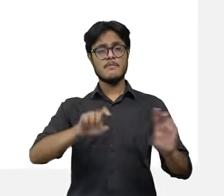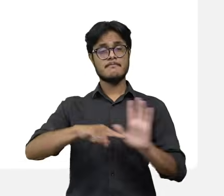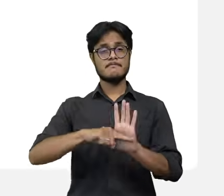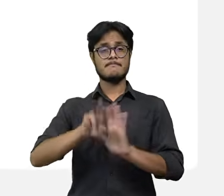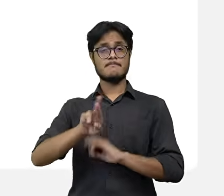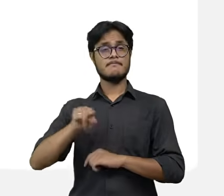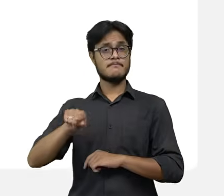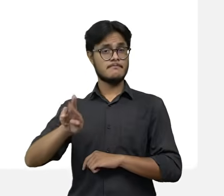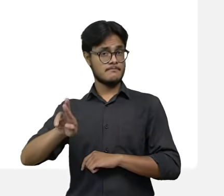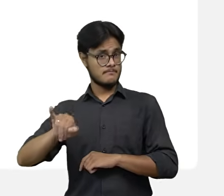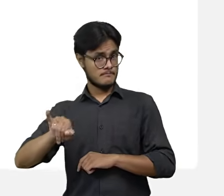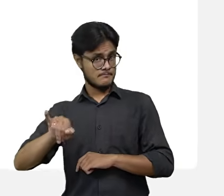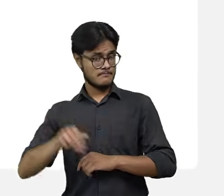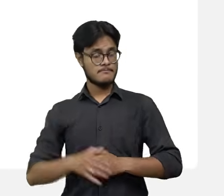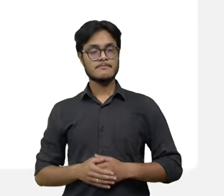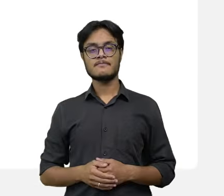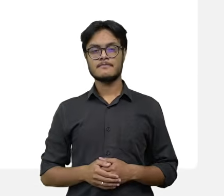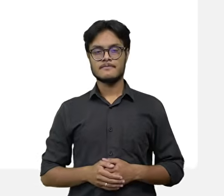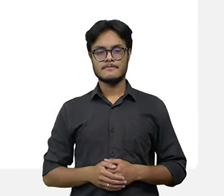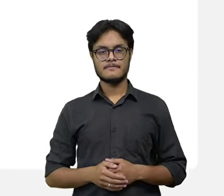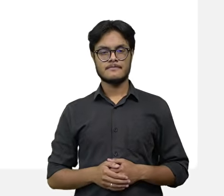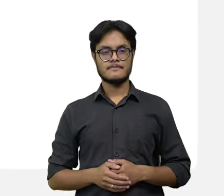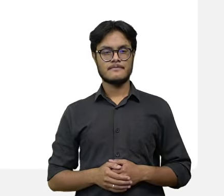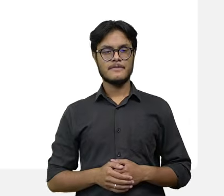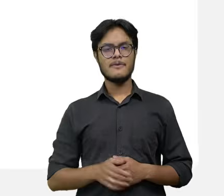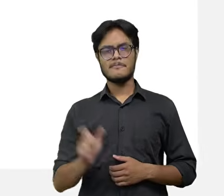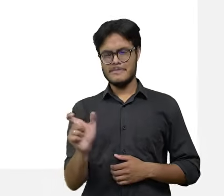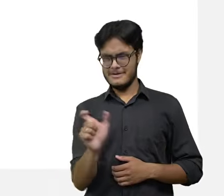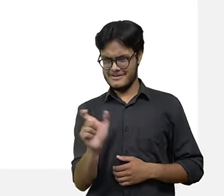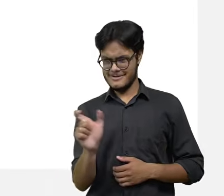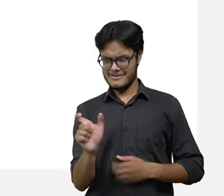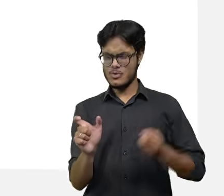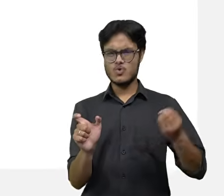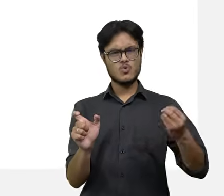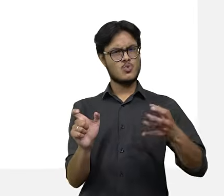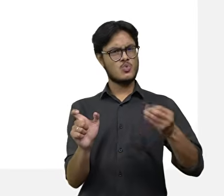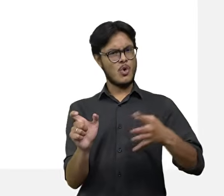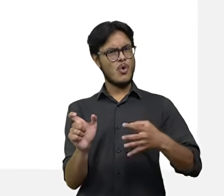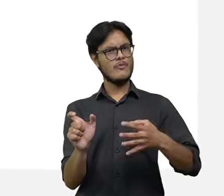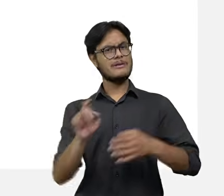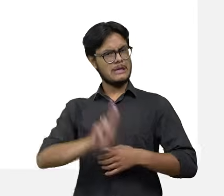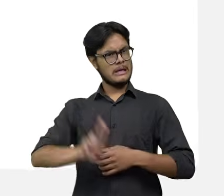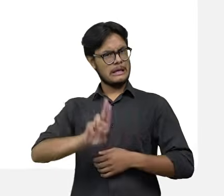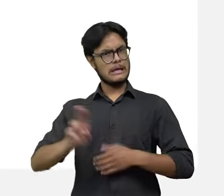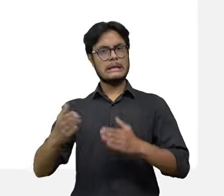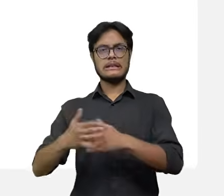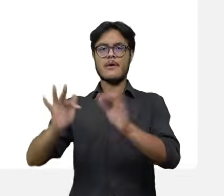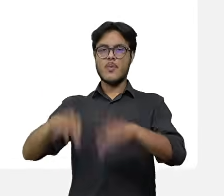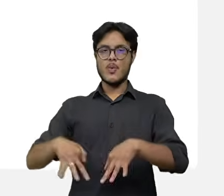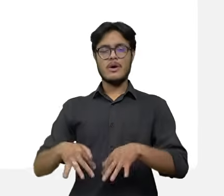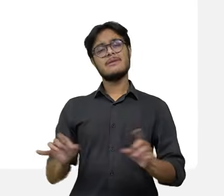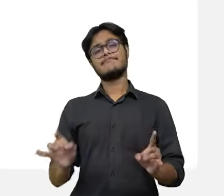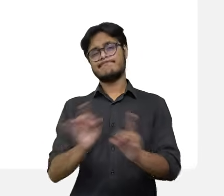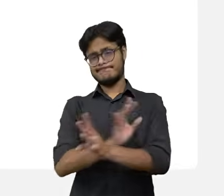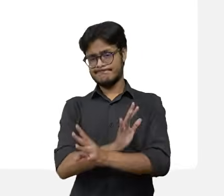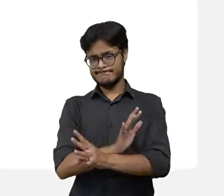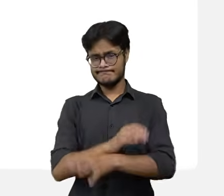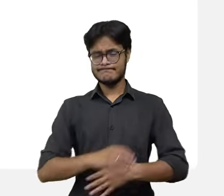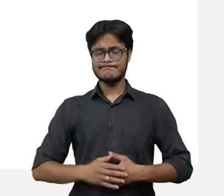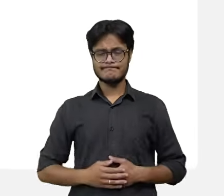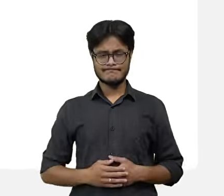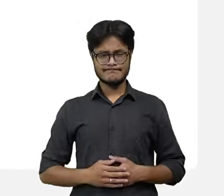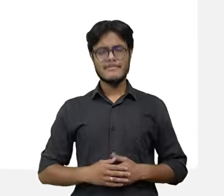RI. Lembra que eu falei para você? A pilha está novinha e a gente vai gastando a nossa pilha. Menos